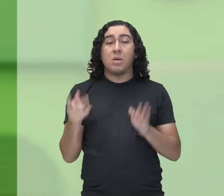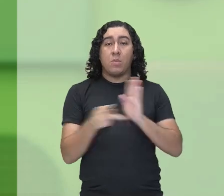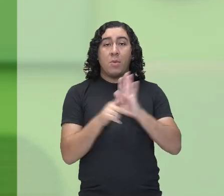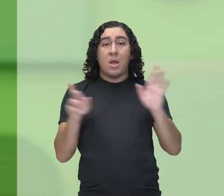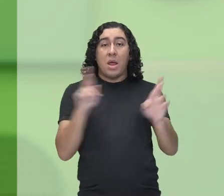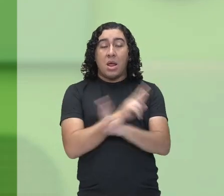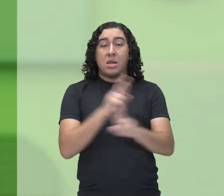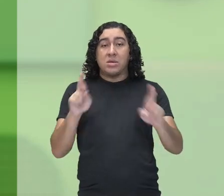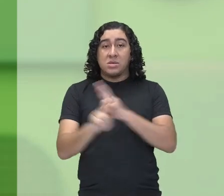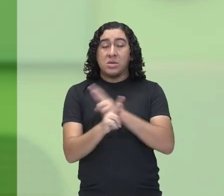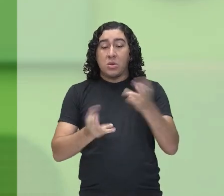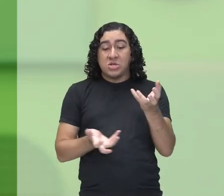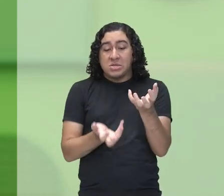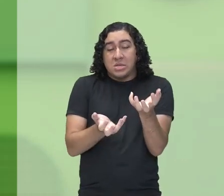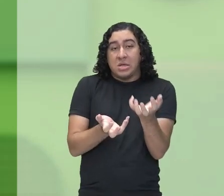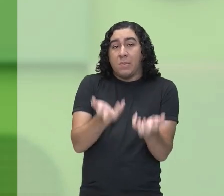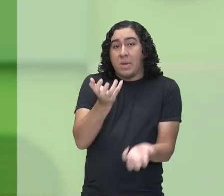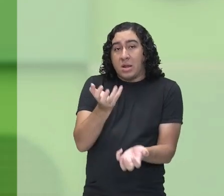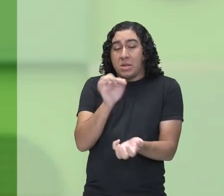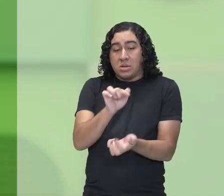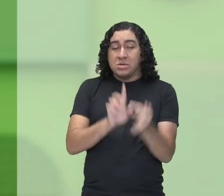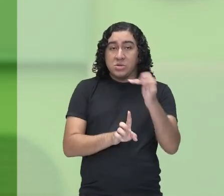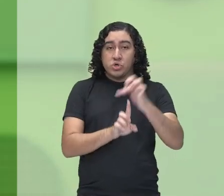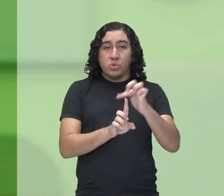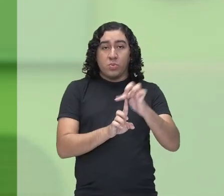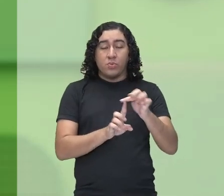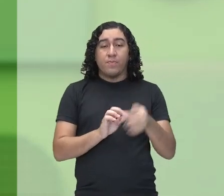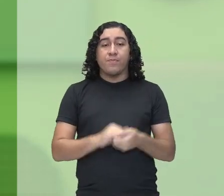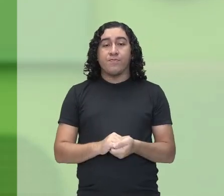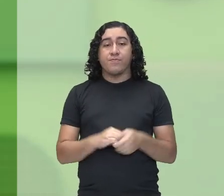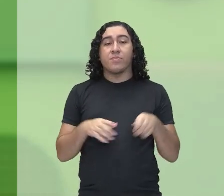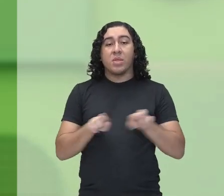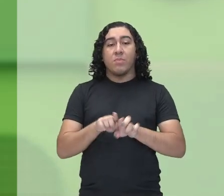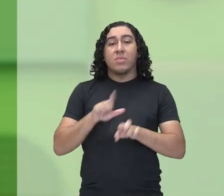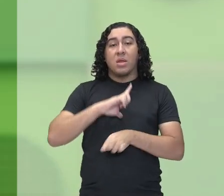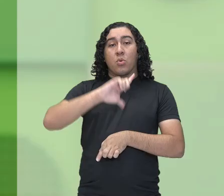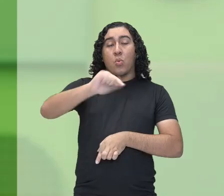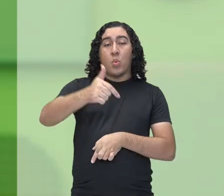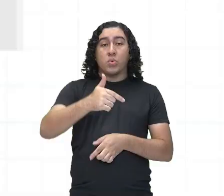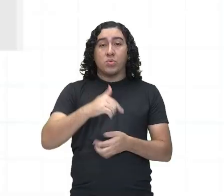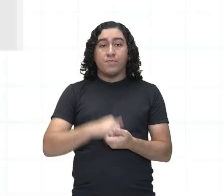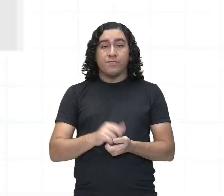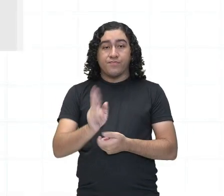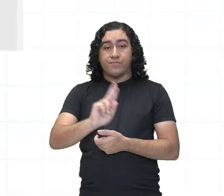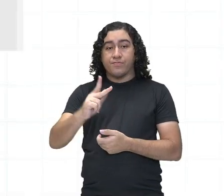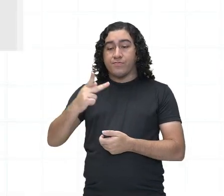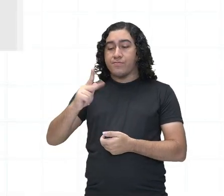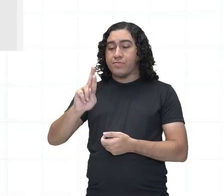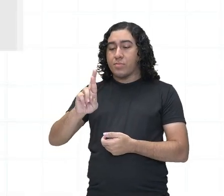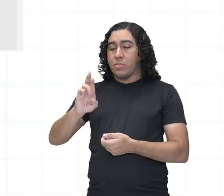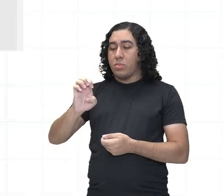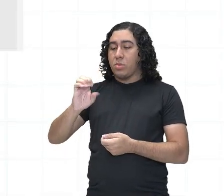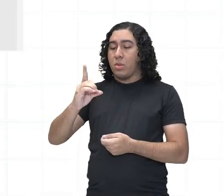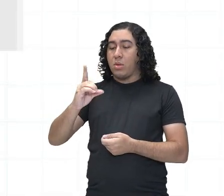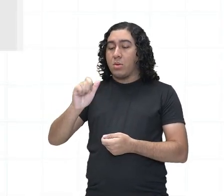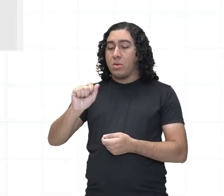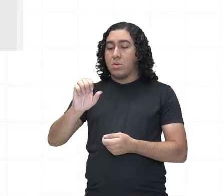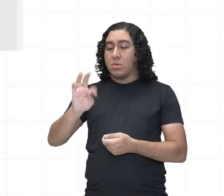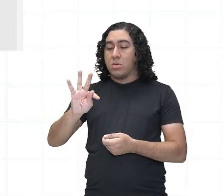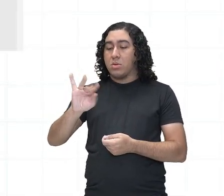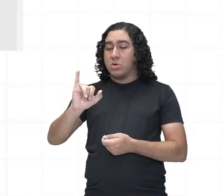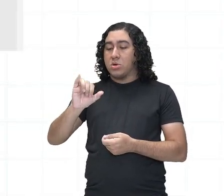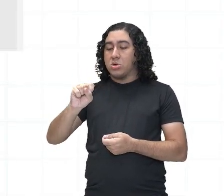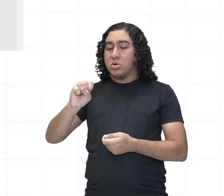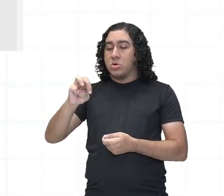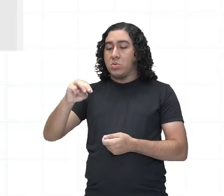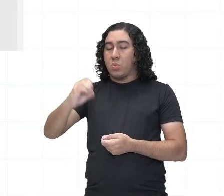ecológicas desarmônicas do tipo parasitismo. Mas também nós temos o predatismo. No predatismo, um